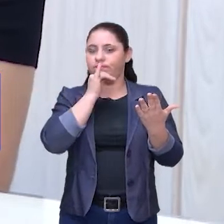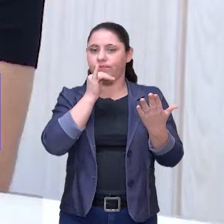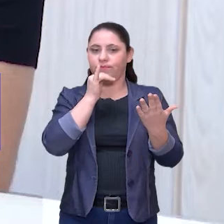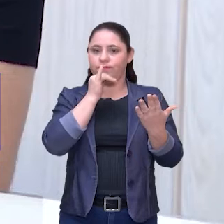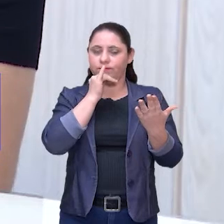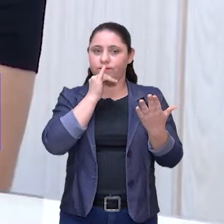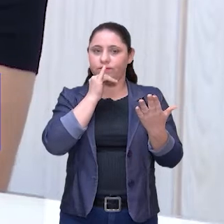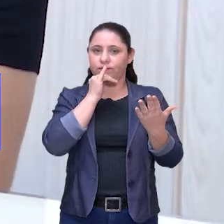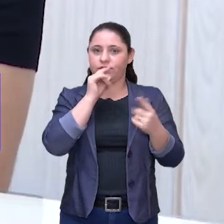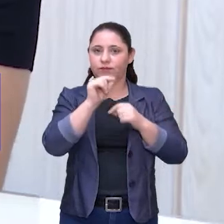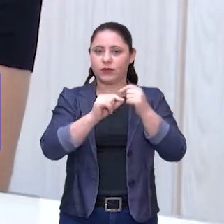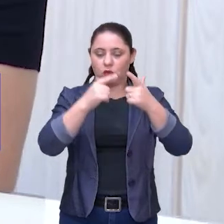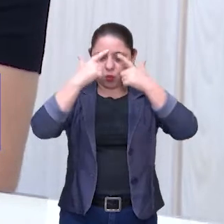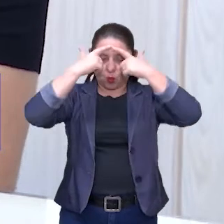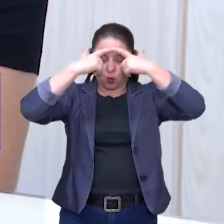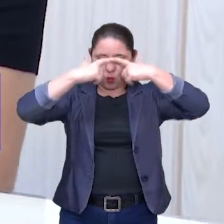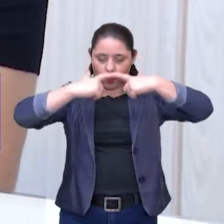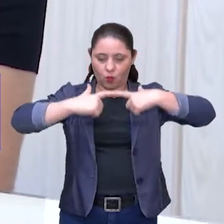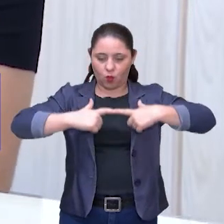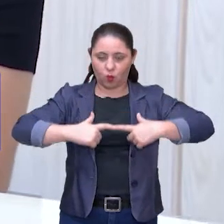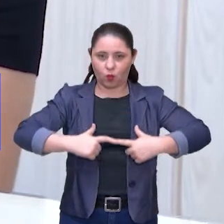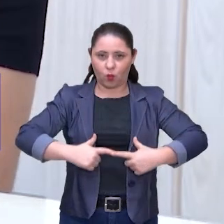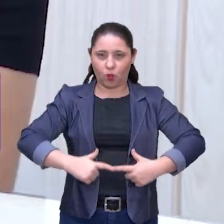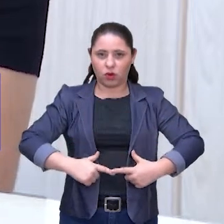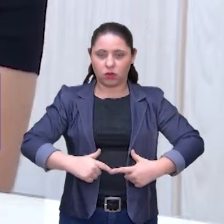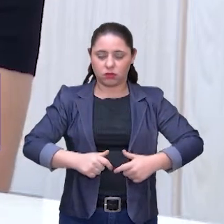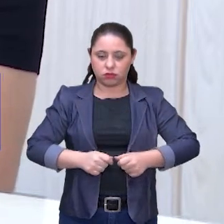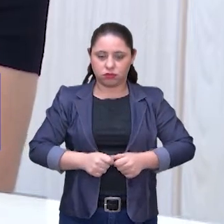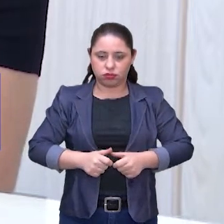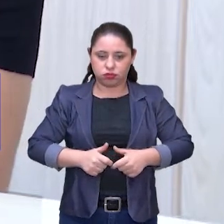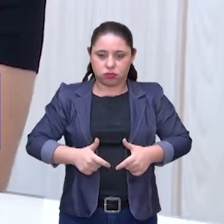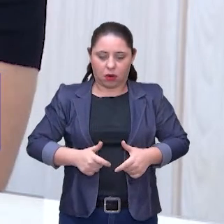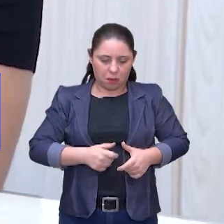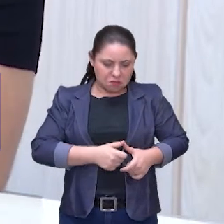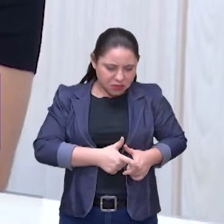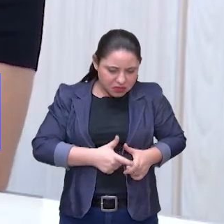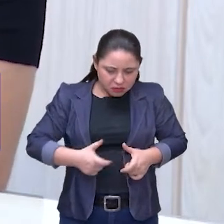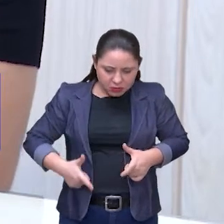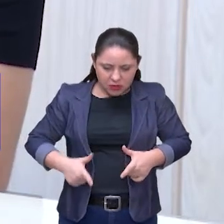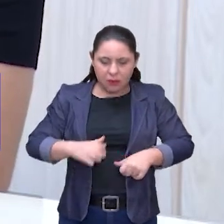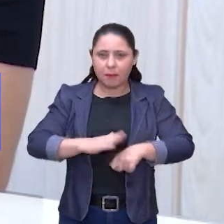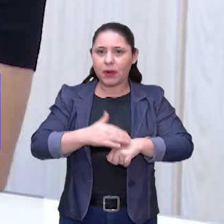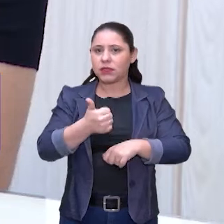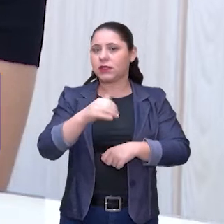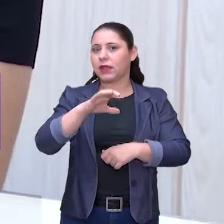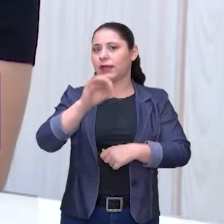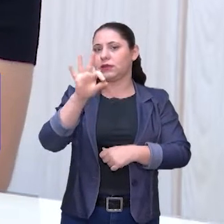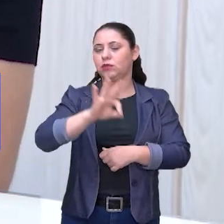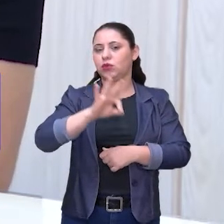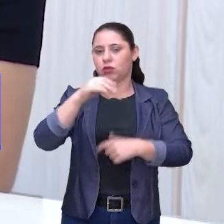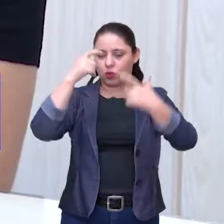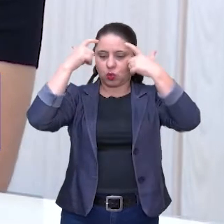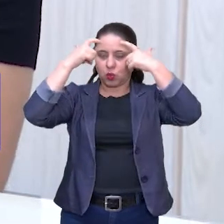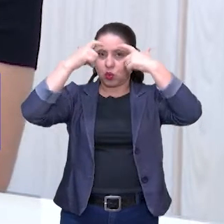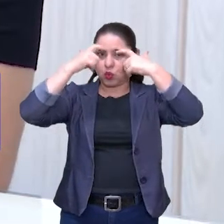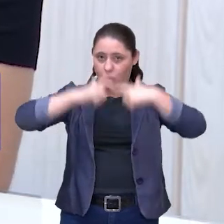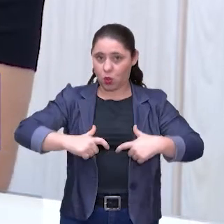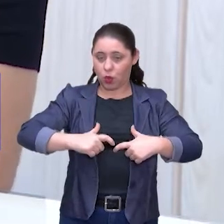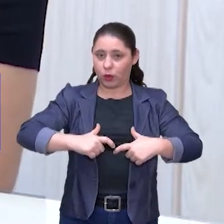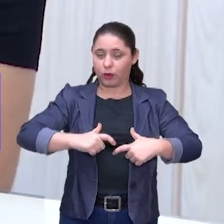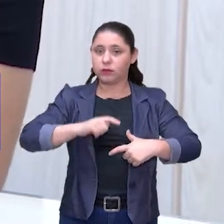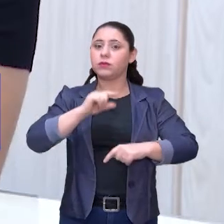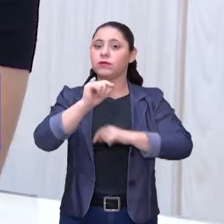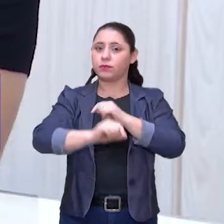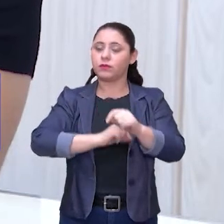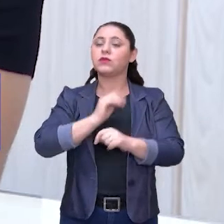nesses casos, ou quando a superfície corporal tem uma quantidade maior de lesões, né,